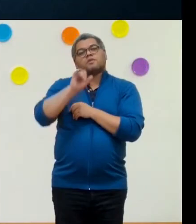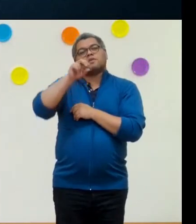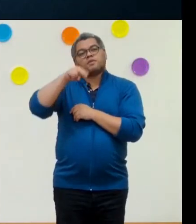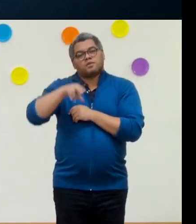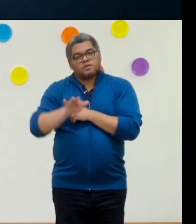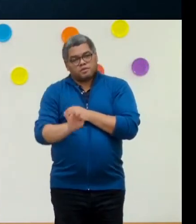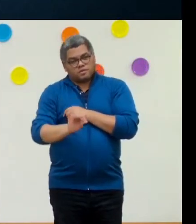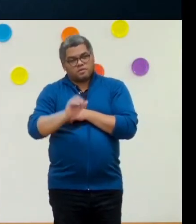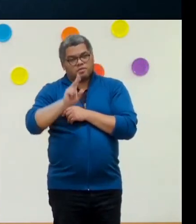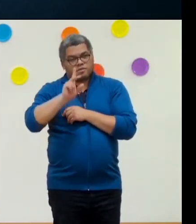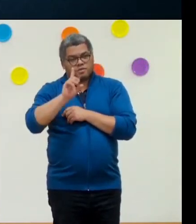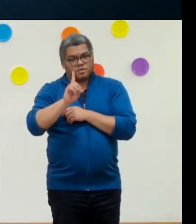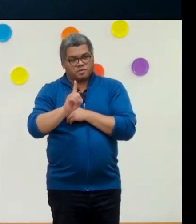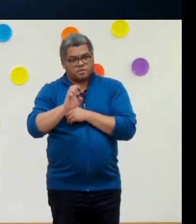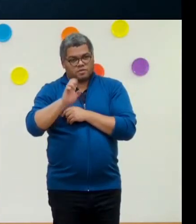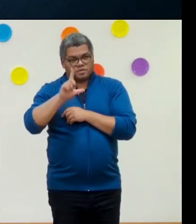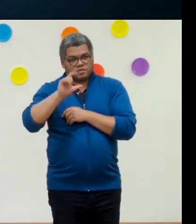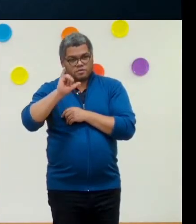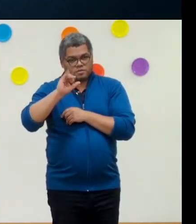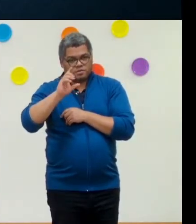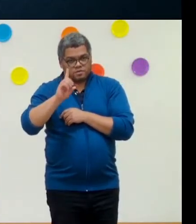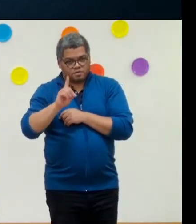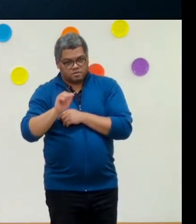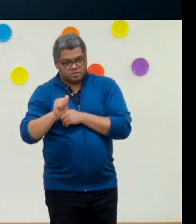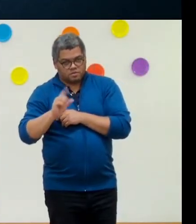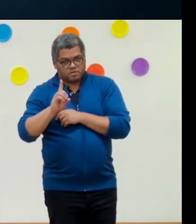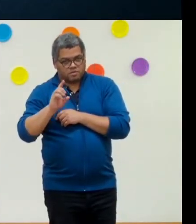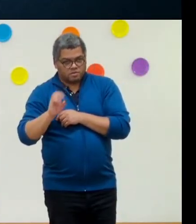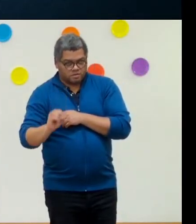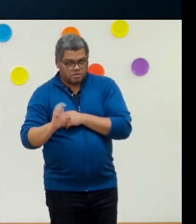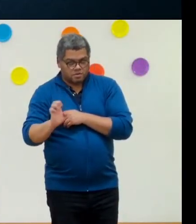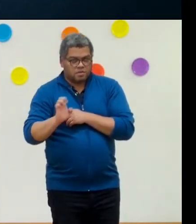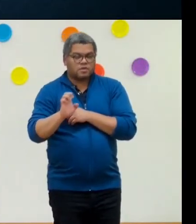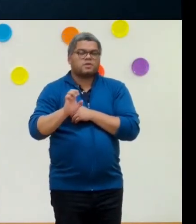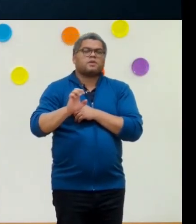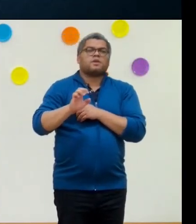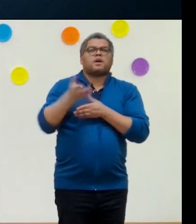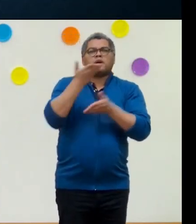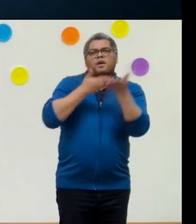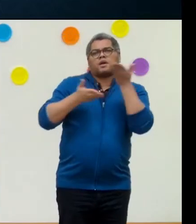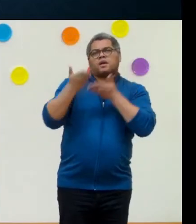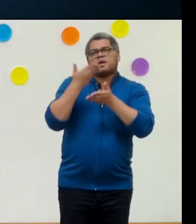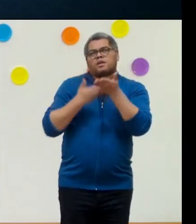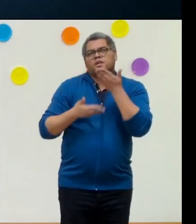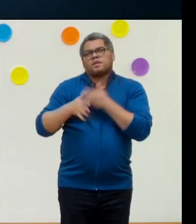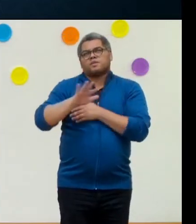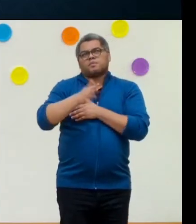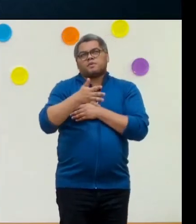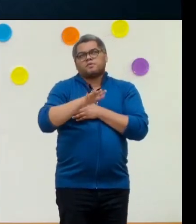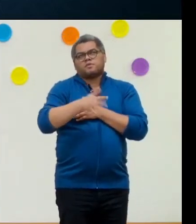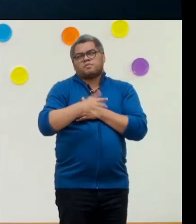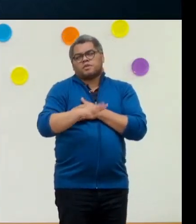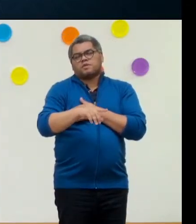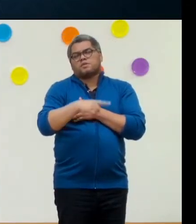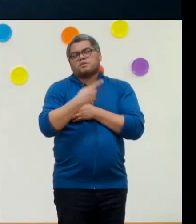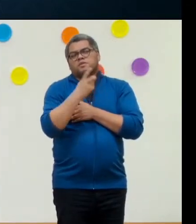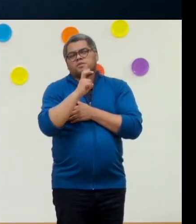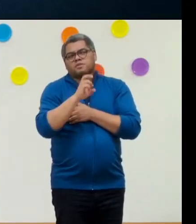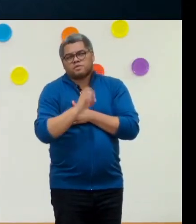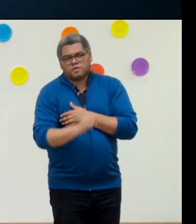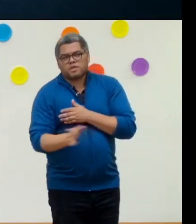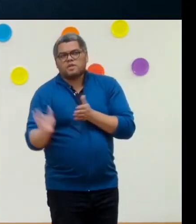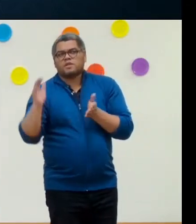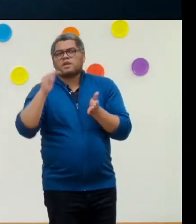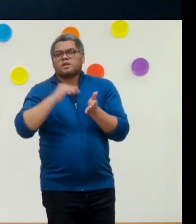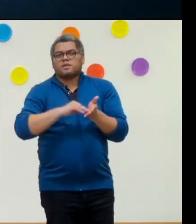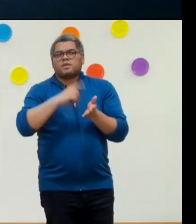divulgou que eles tratam de 150 a 190 casos por ano. Faz a conta aí por mês. 150 a